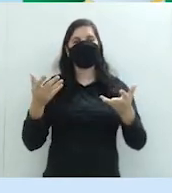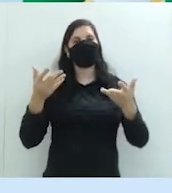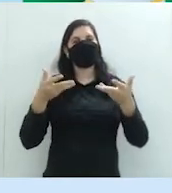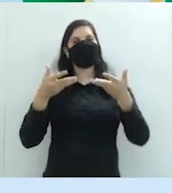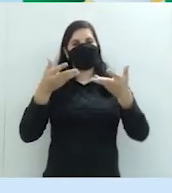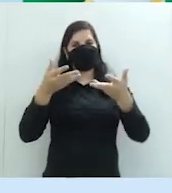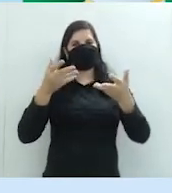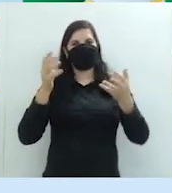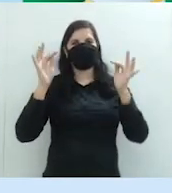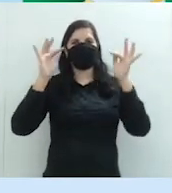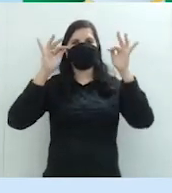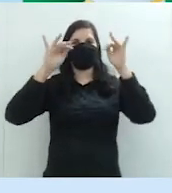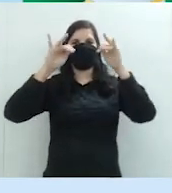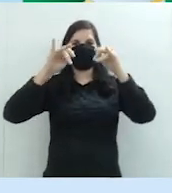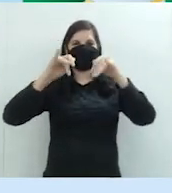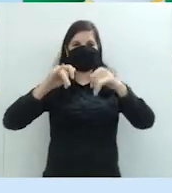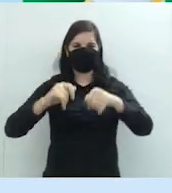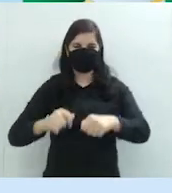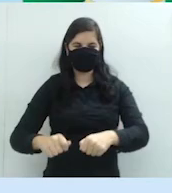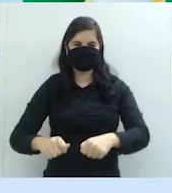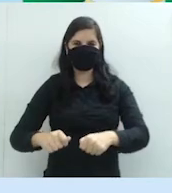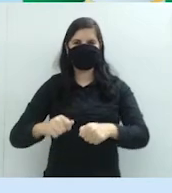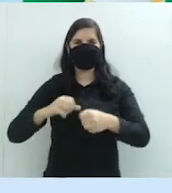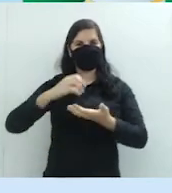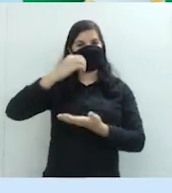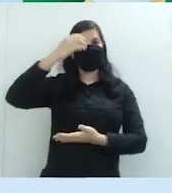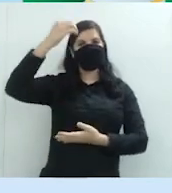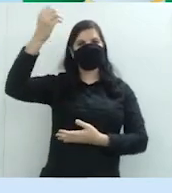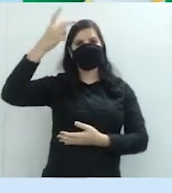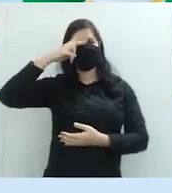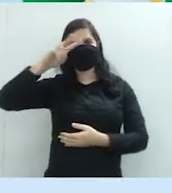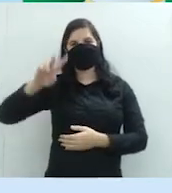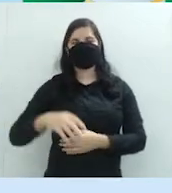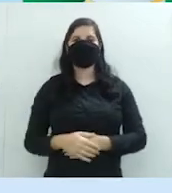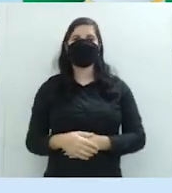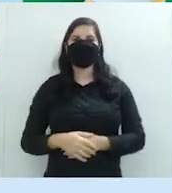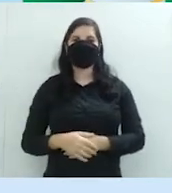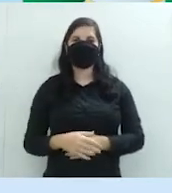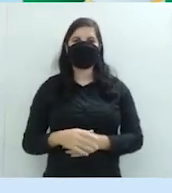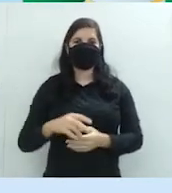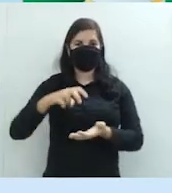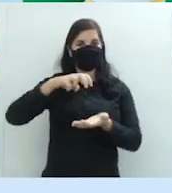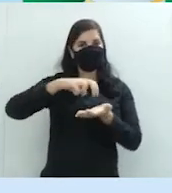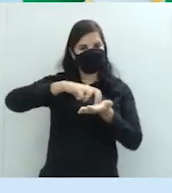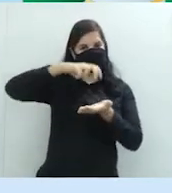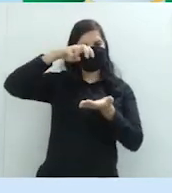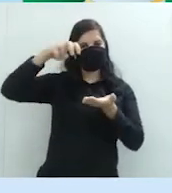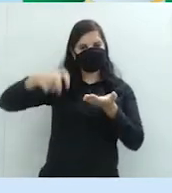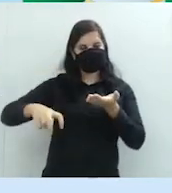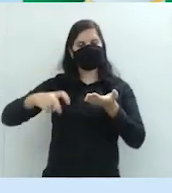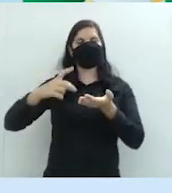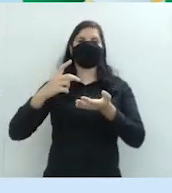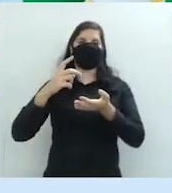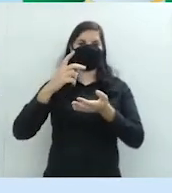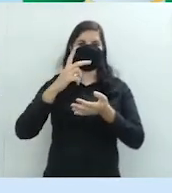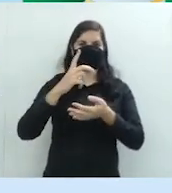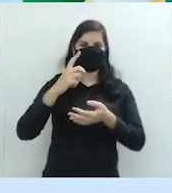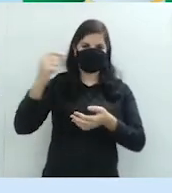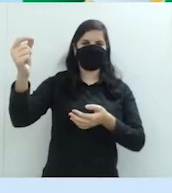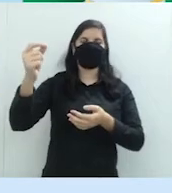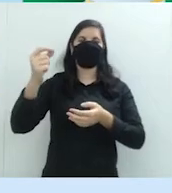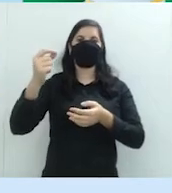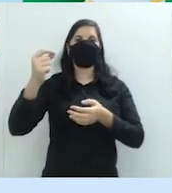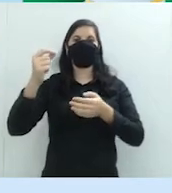a desembarcarem da nossa nave da história. Desembarque da nossa nave da história, que